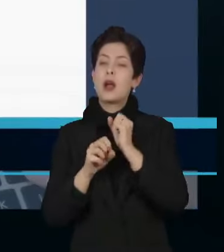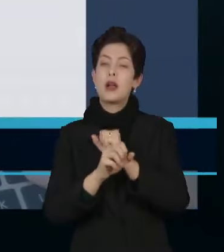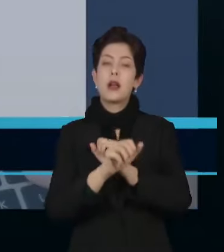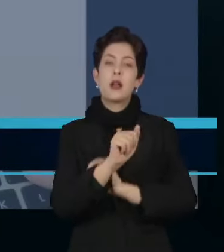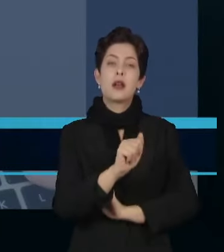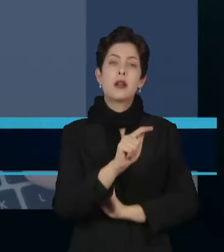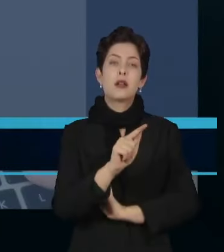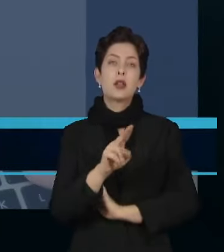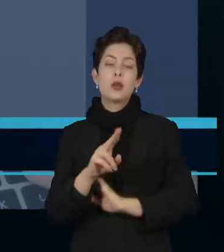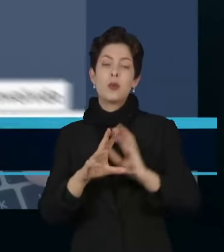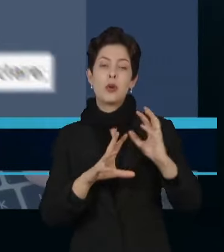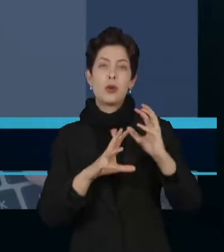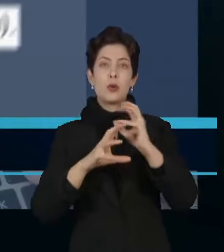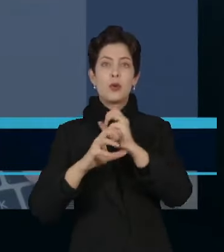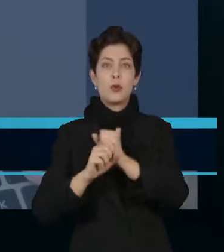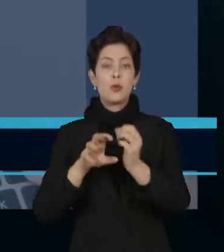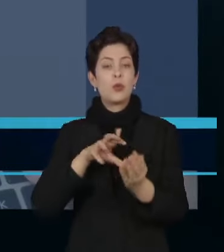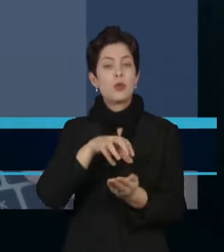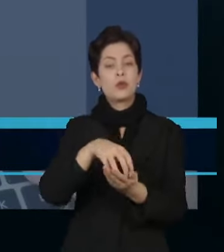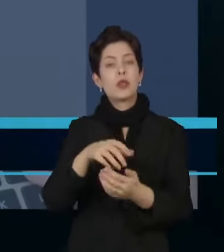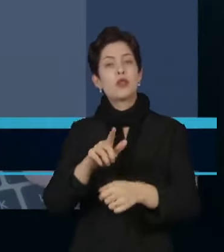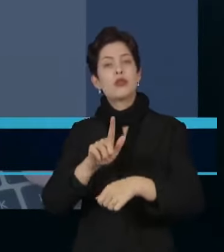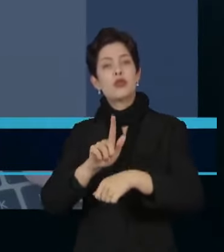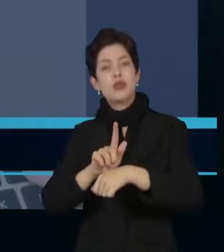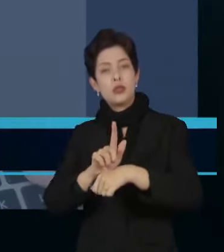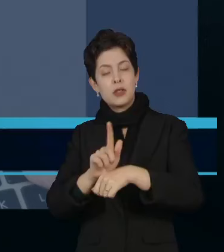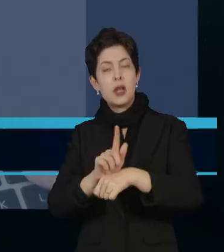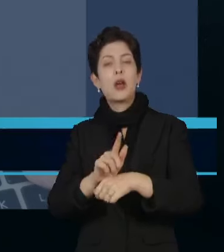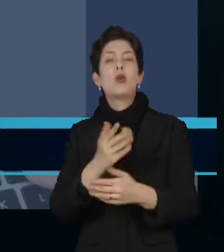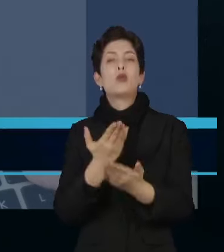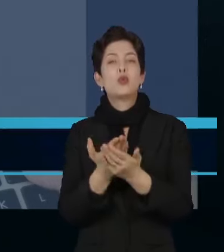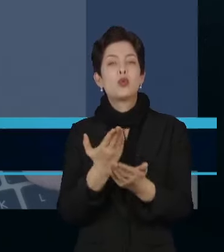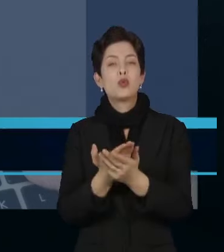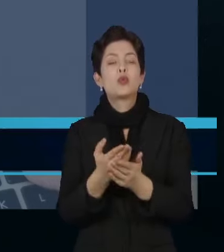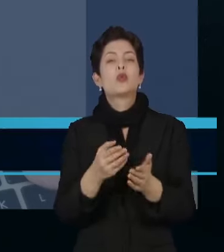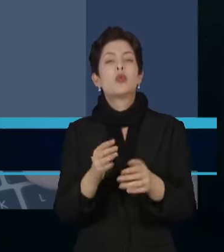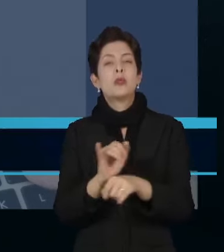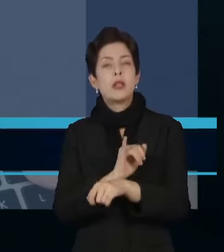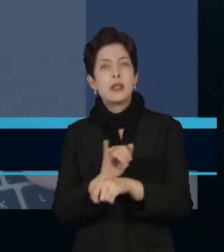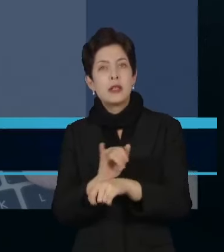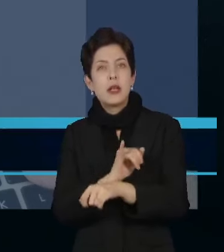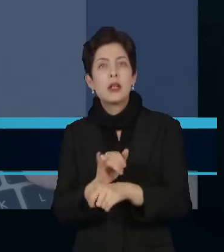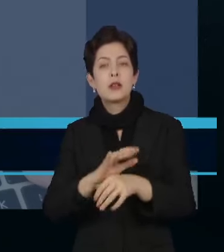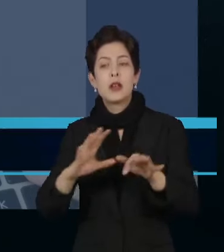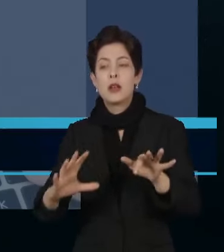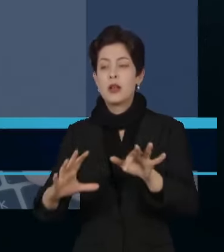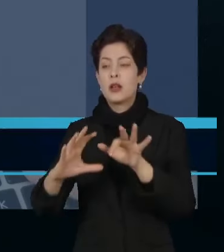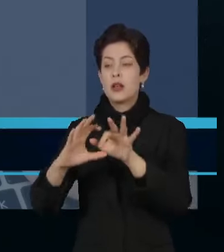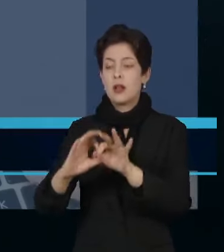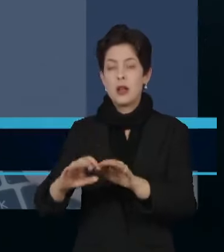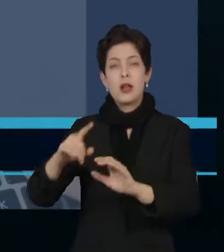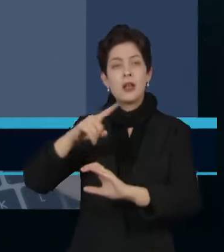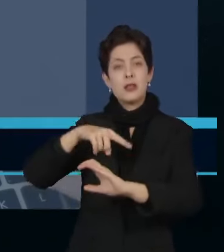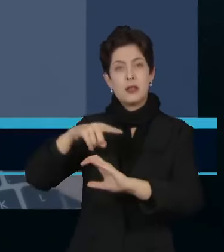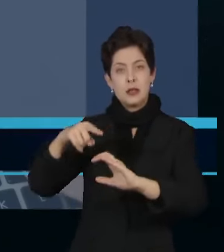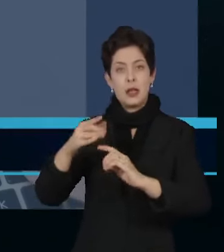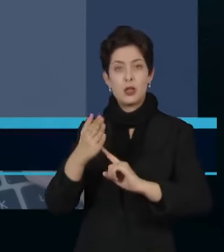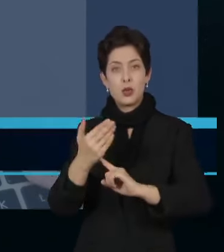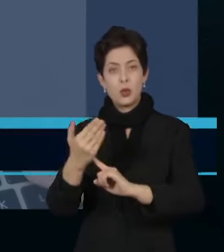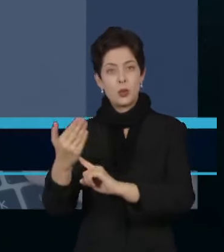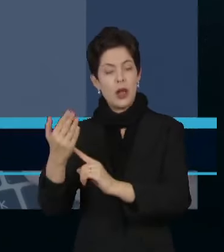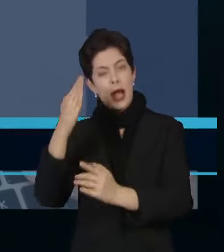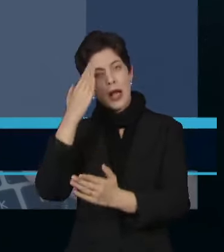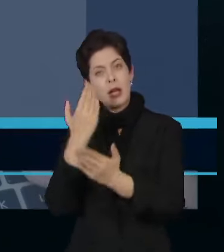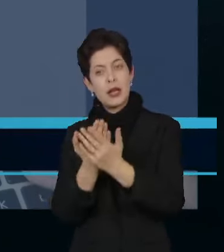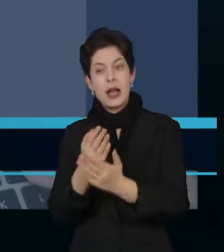baseou em uma conta do centro de gestão e Estudos estratégicos vinculada ao Ministério da Ciência e Tecnologia que estima